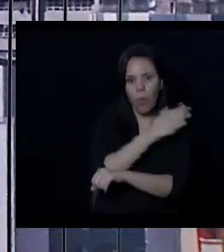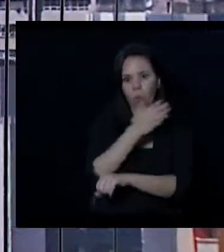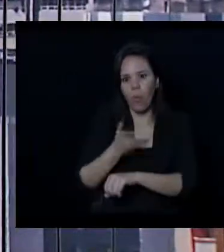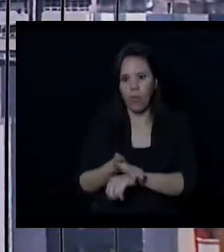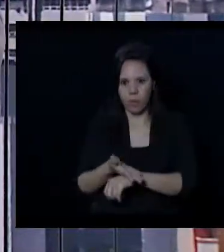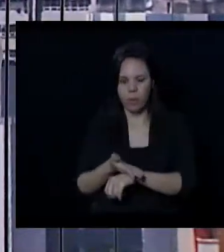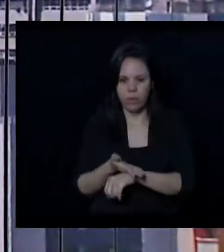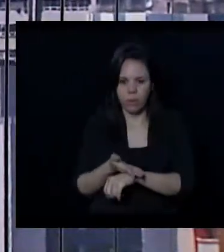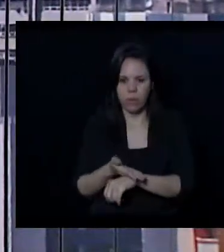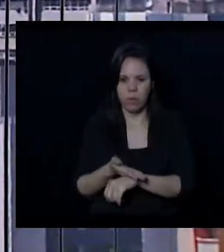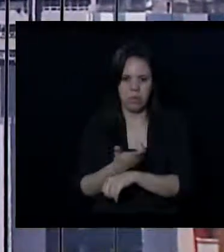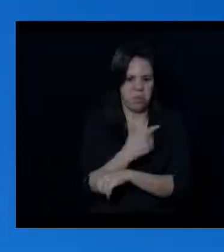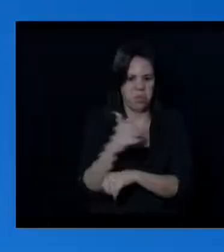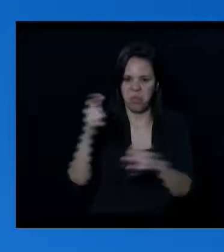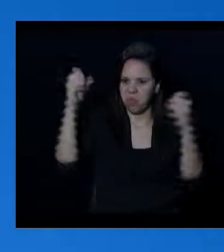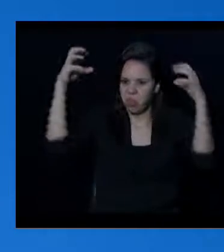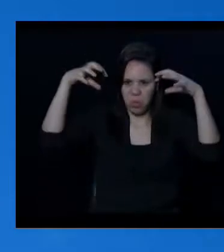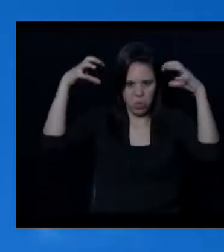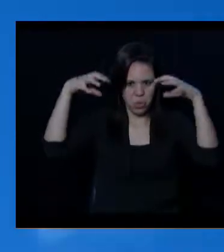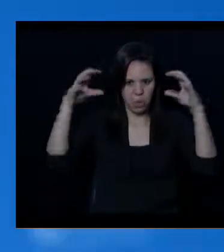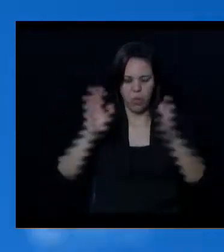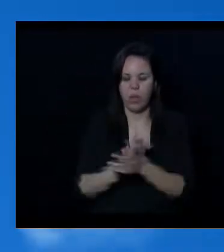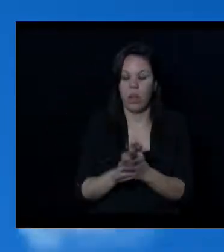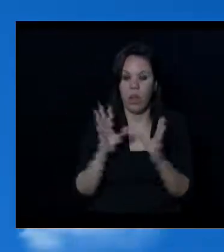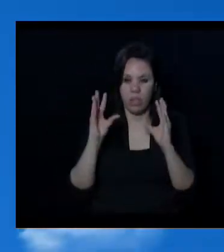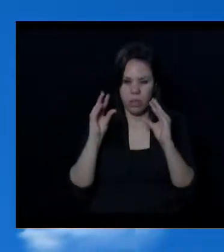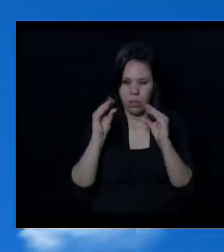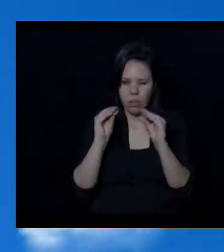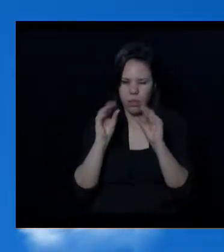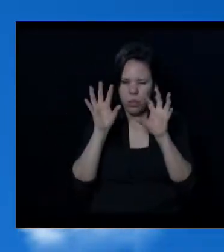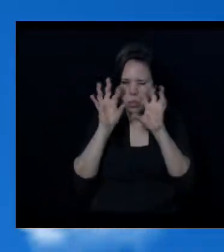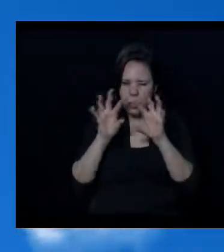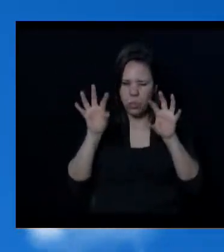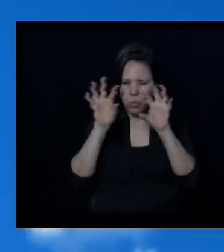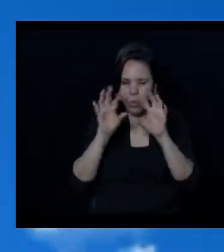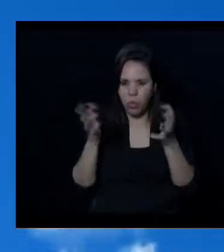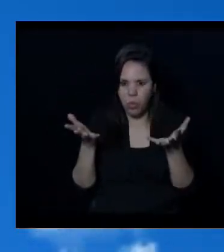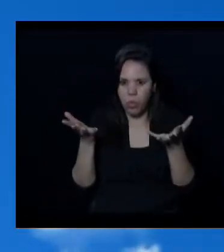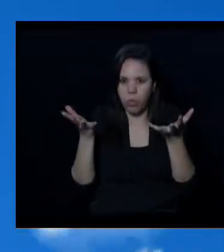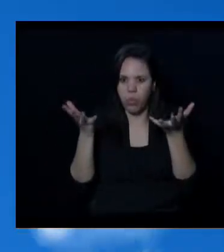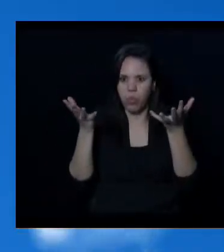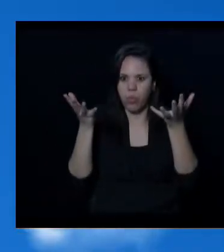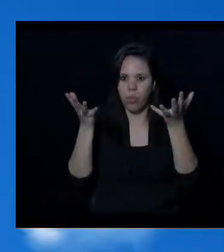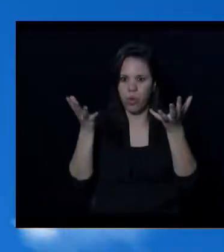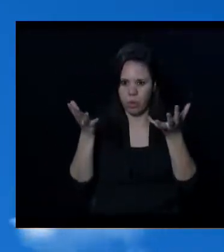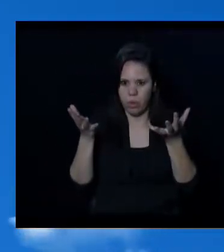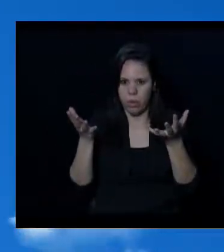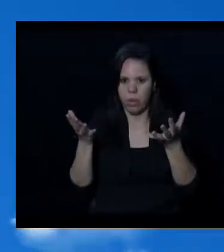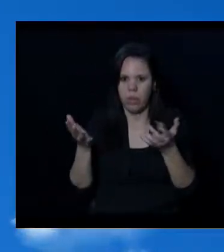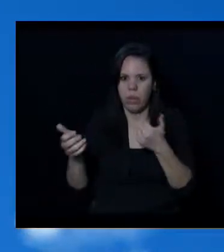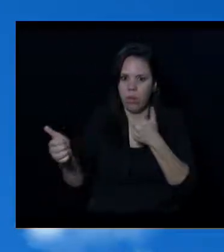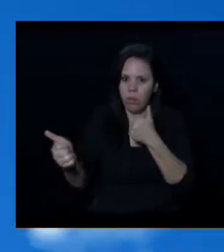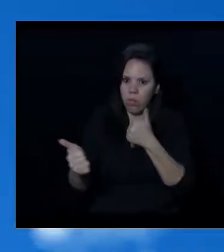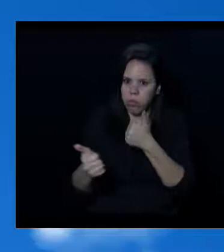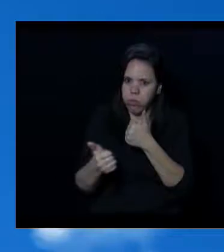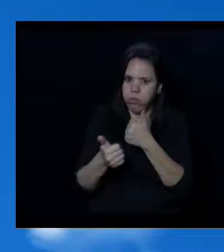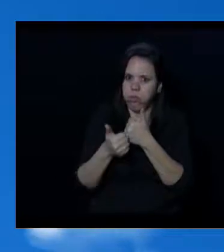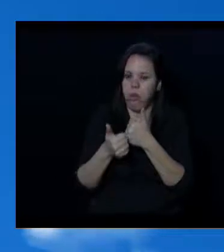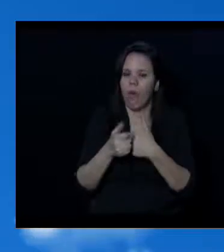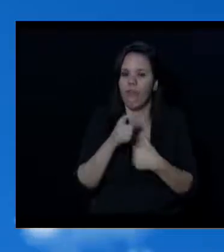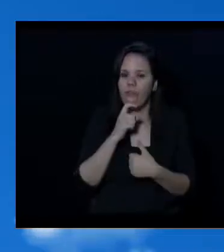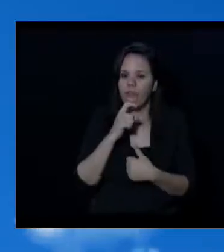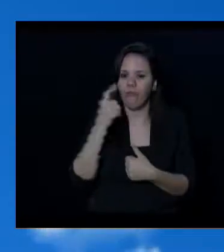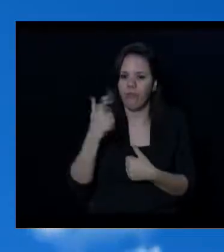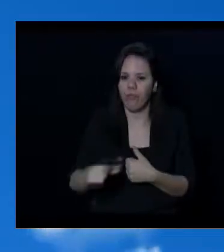dia e sem chuva. À noite, a nebulosidade aumenta porque está chegando outra frente fria.